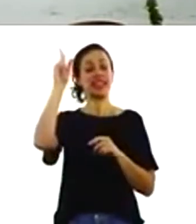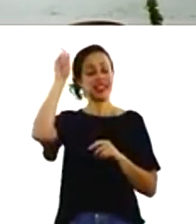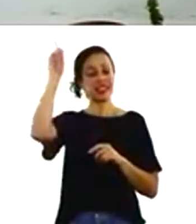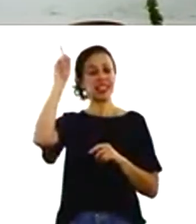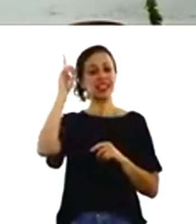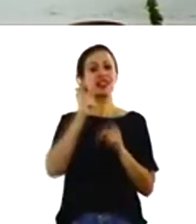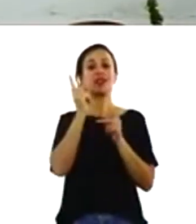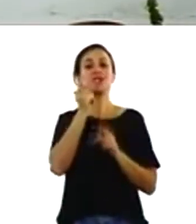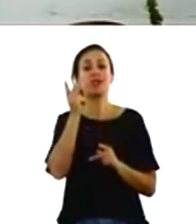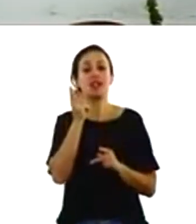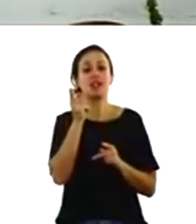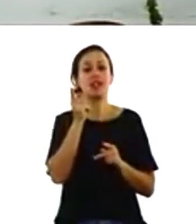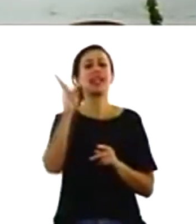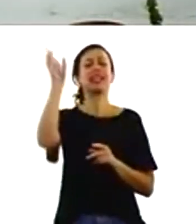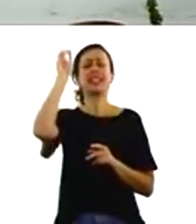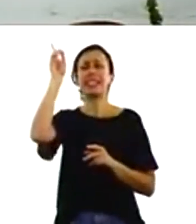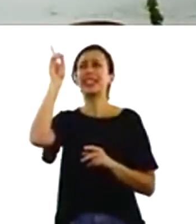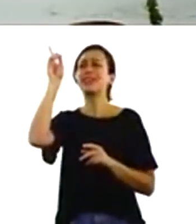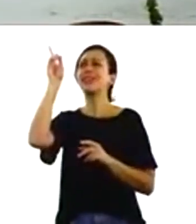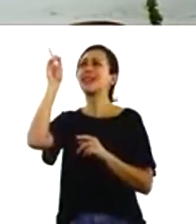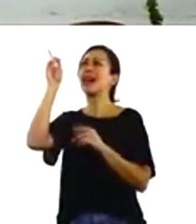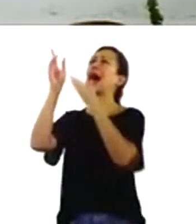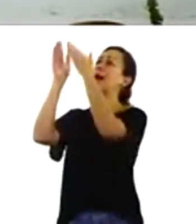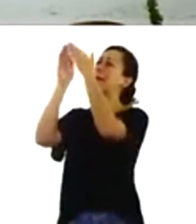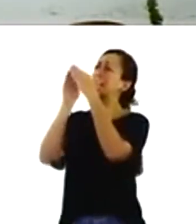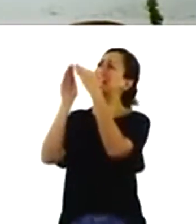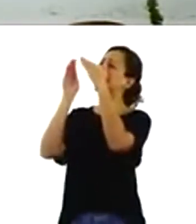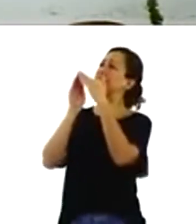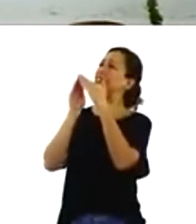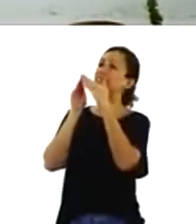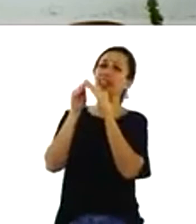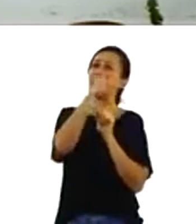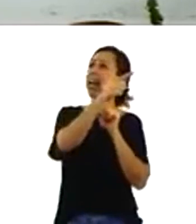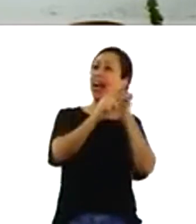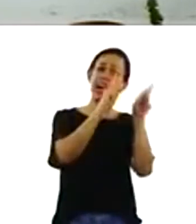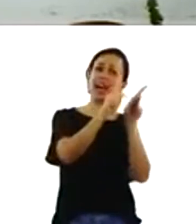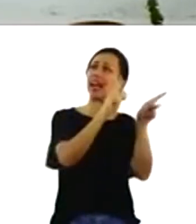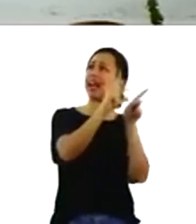da fé, para que com os olhos espirituais,